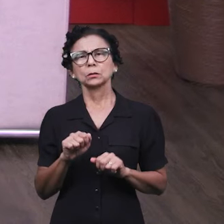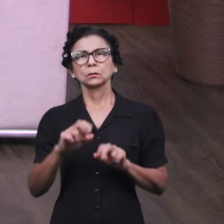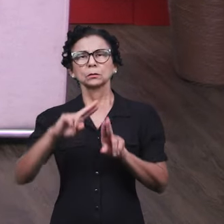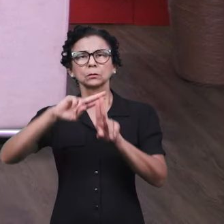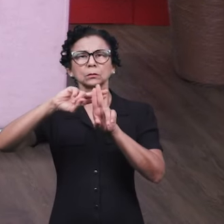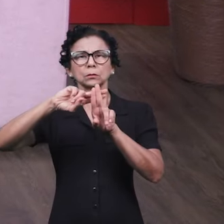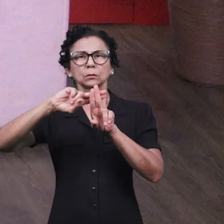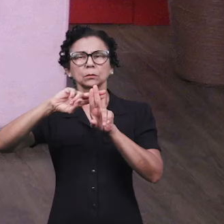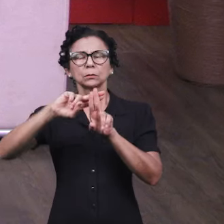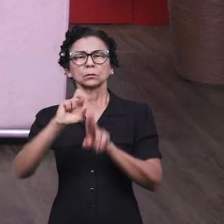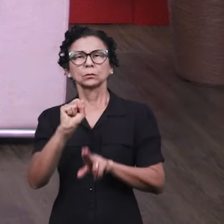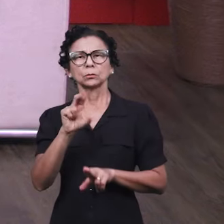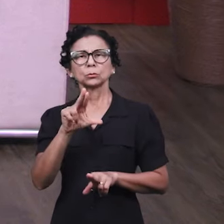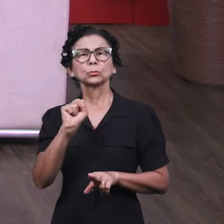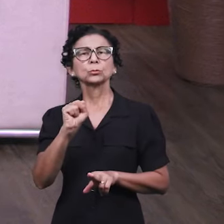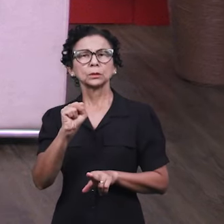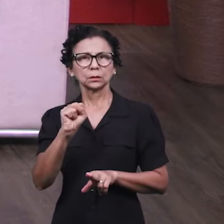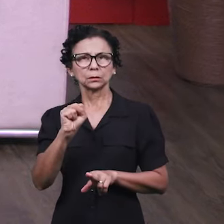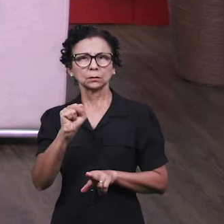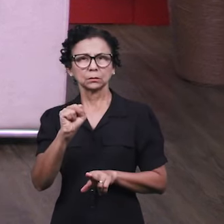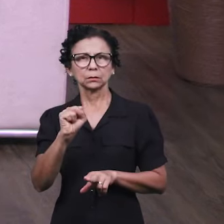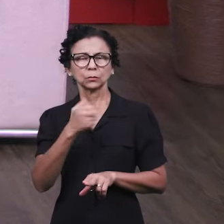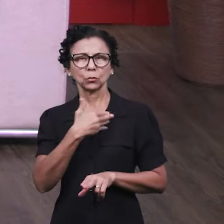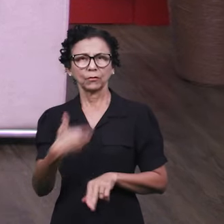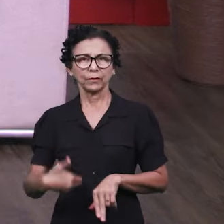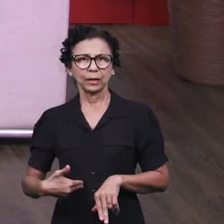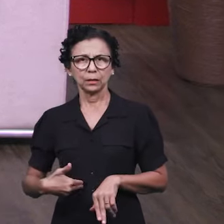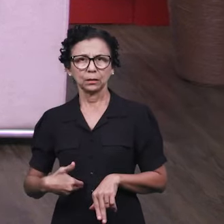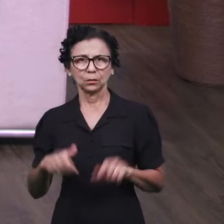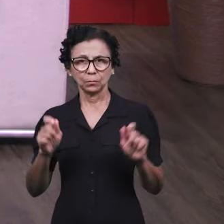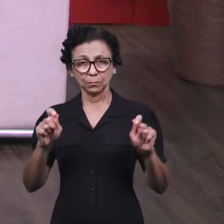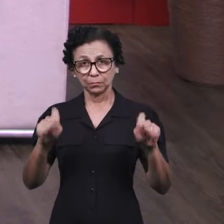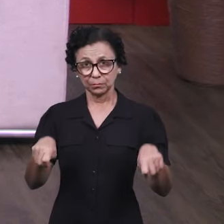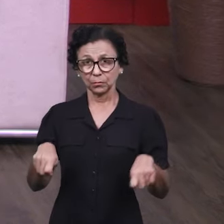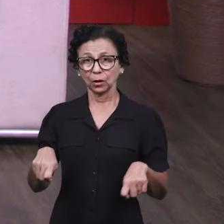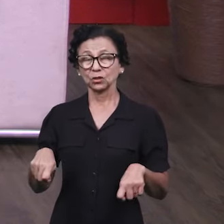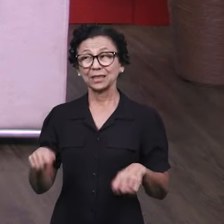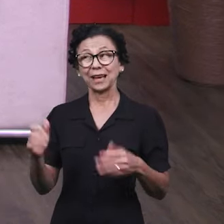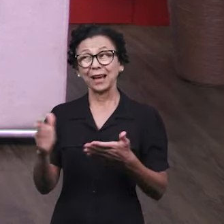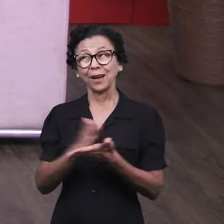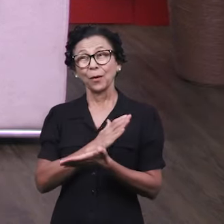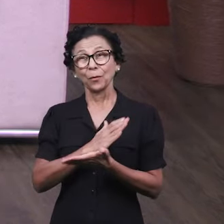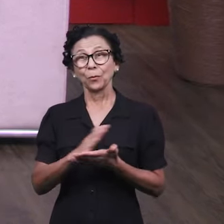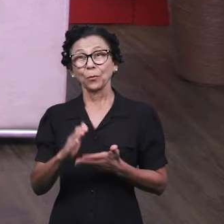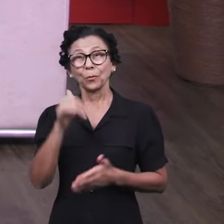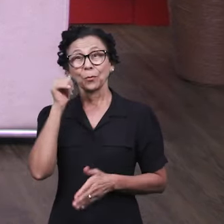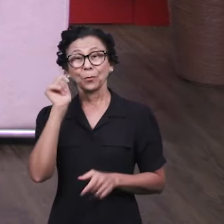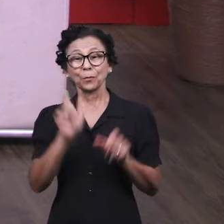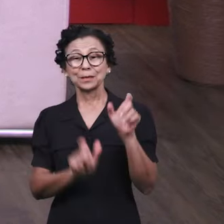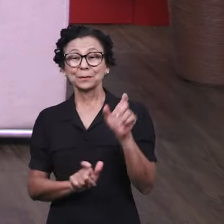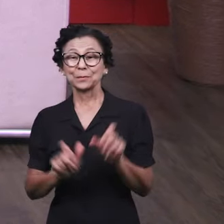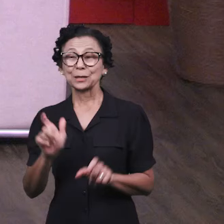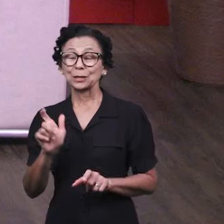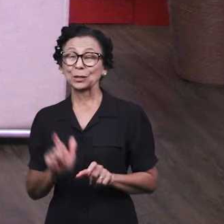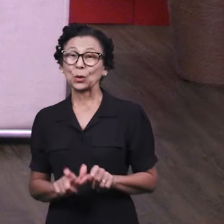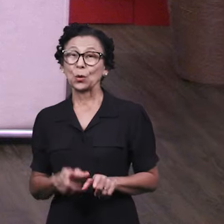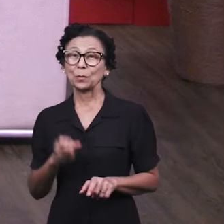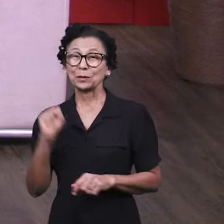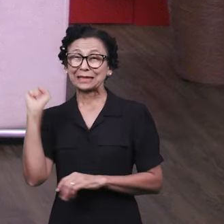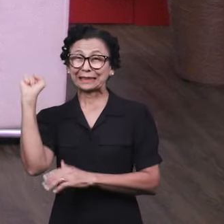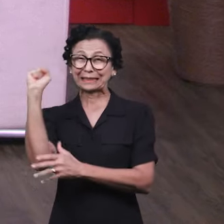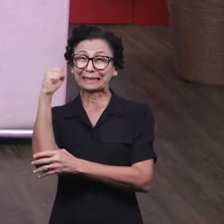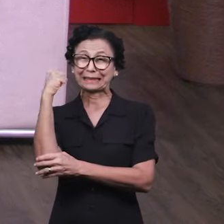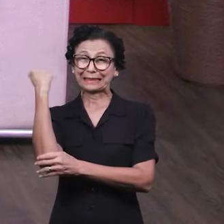SUS existem casos que foram autorizados pelo SUS mas foram casos eh extremo extremamente